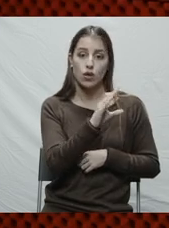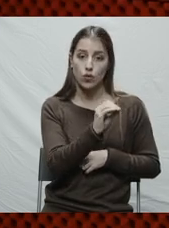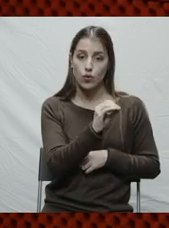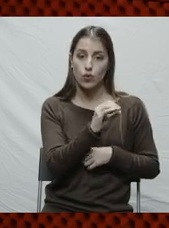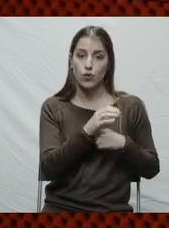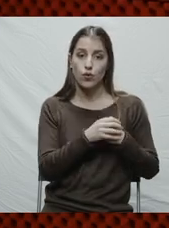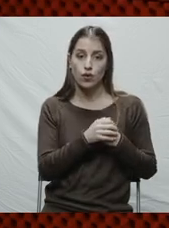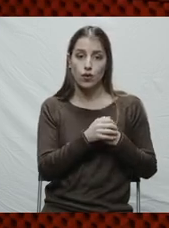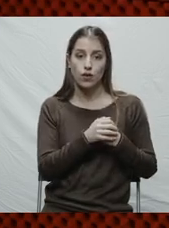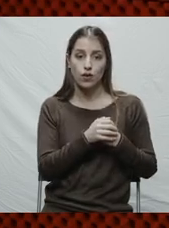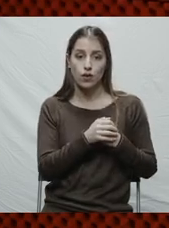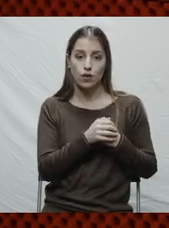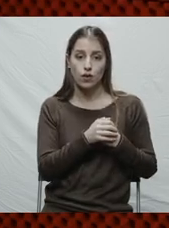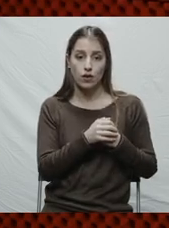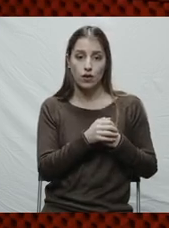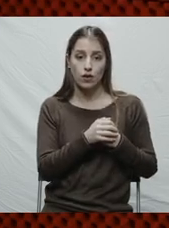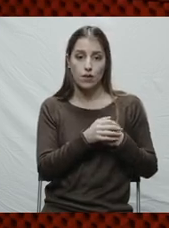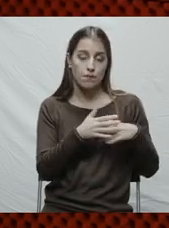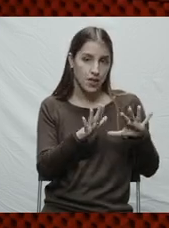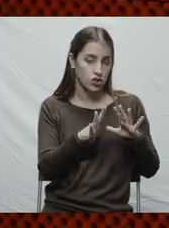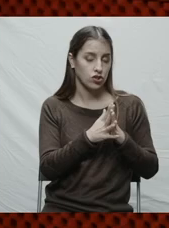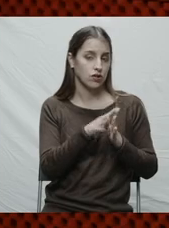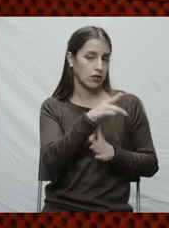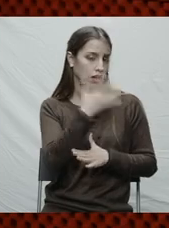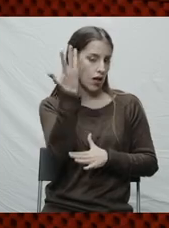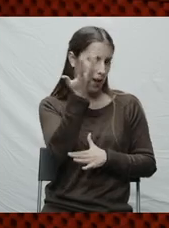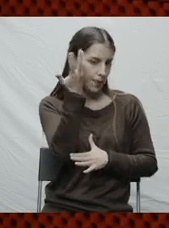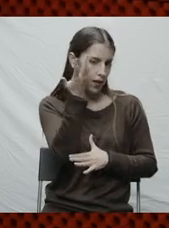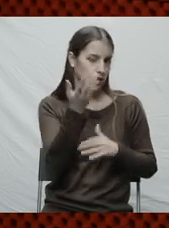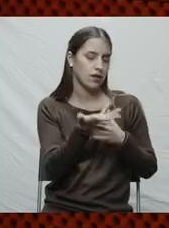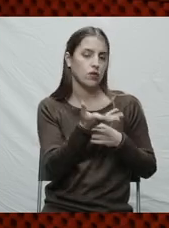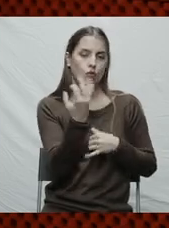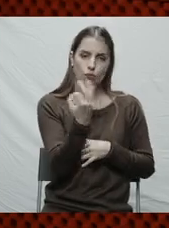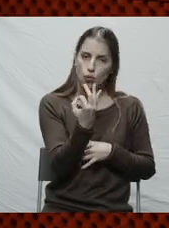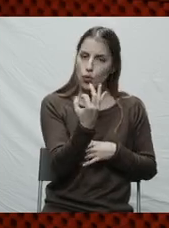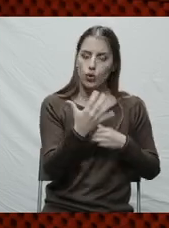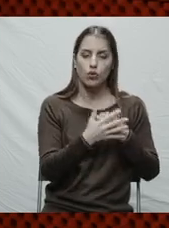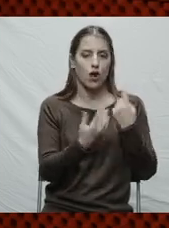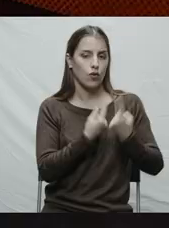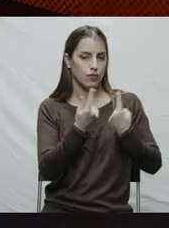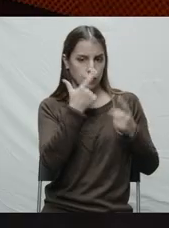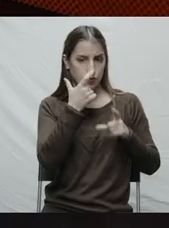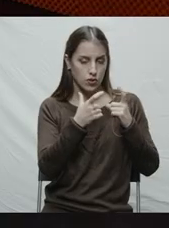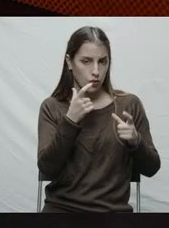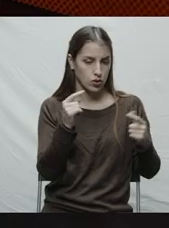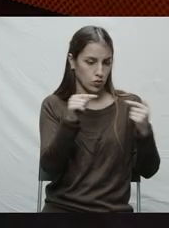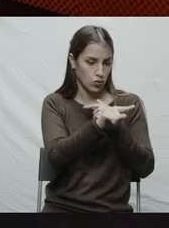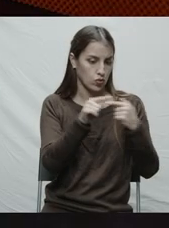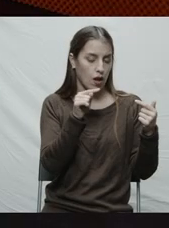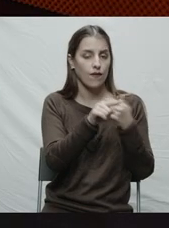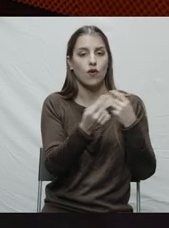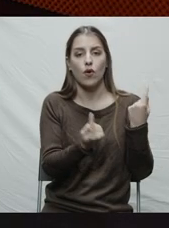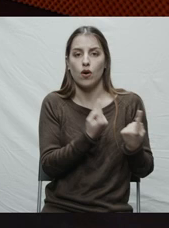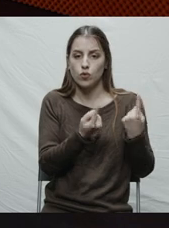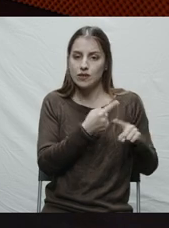Que não foi no Café Piolho? Pronto, mas neste ambiente do Porto, onde algumas pessoas se cruzavam e alguns interesses também